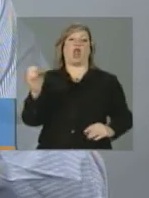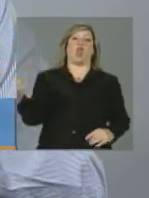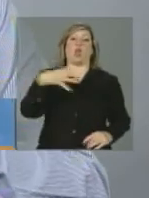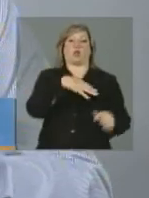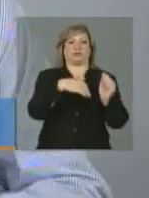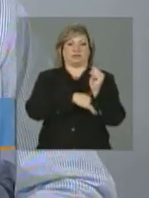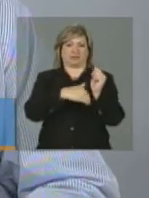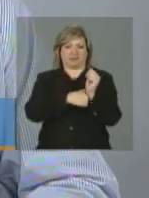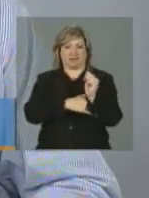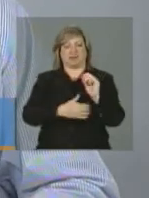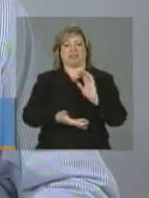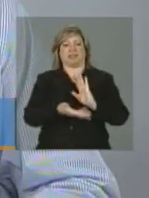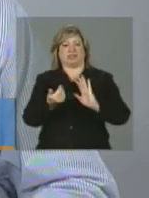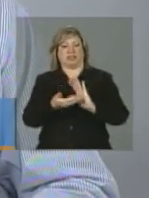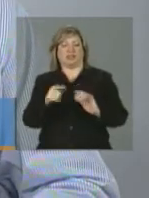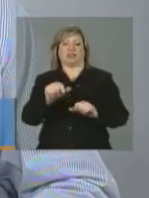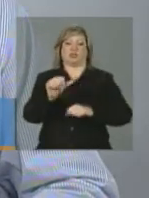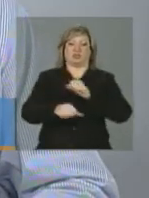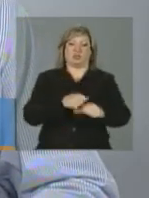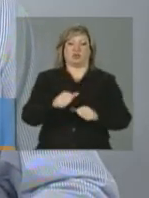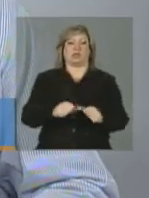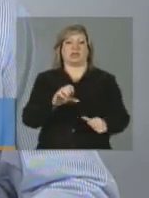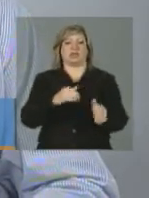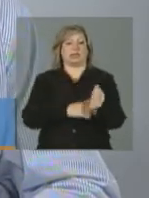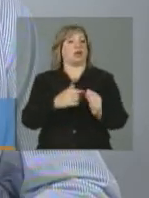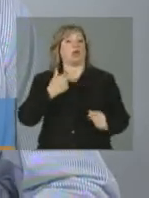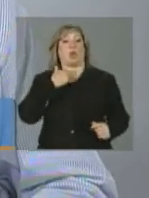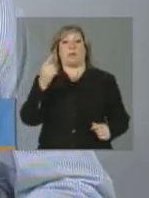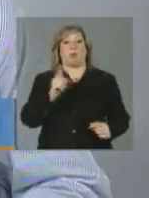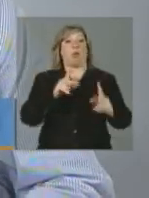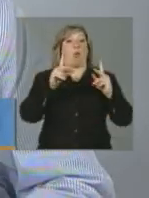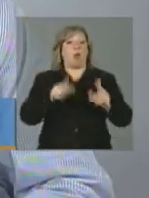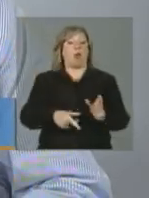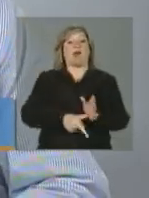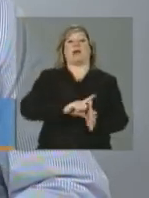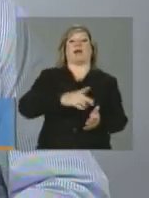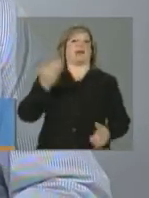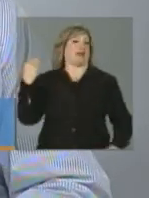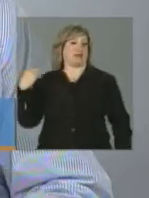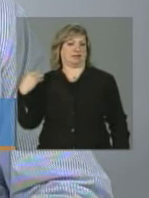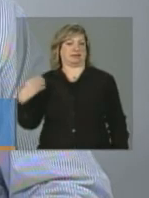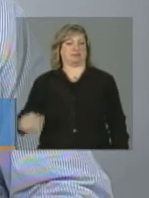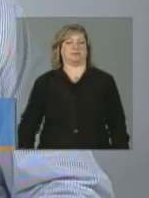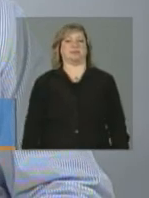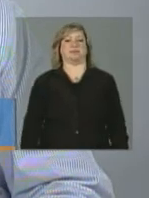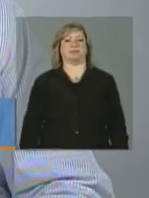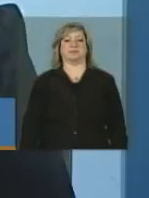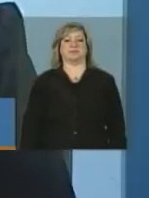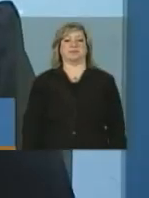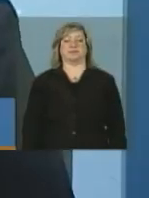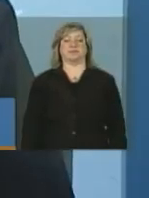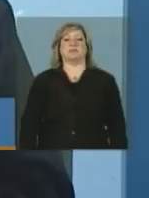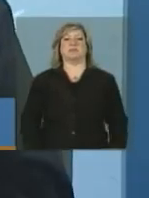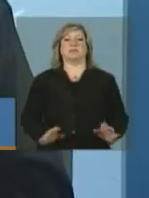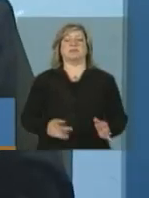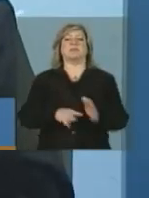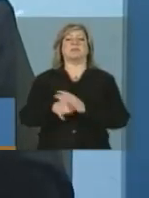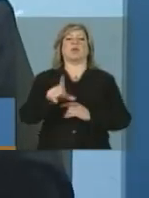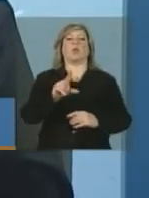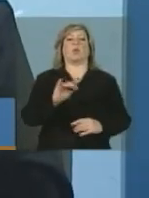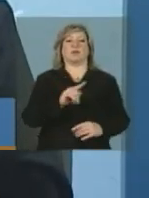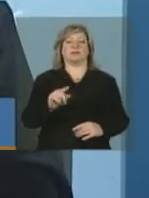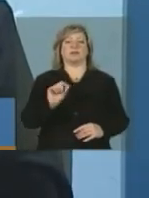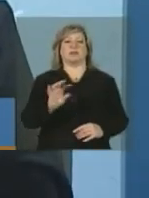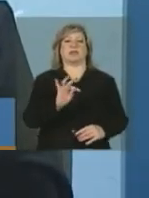repetirá o processo, né, de trocar a senha, lembrando que não pode ser igual à senha anterior. Luiz, o técnico do